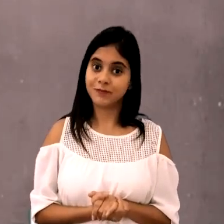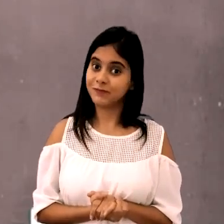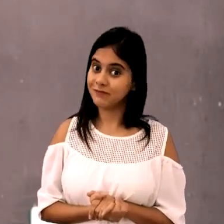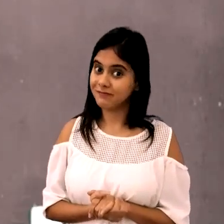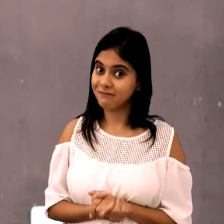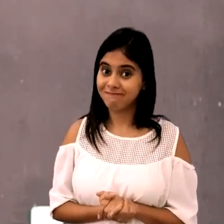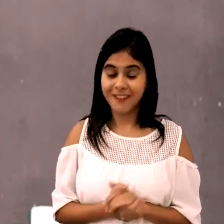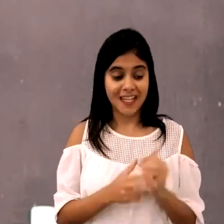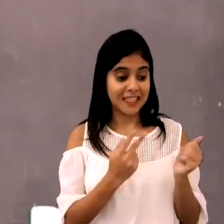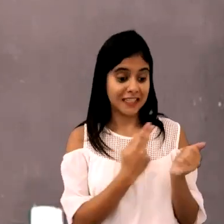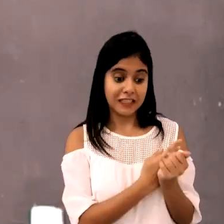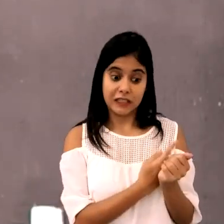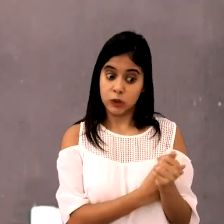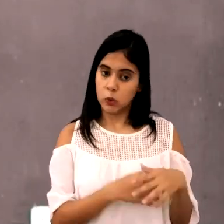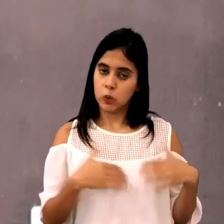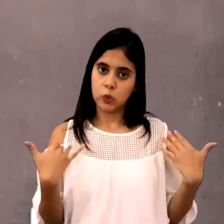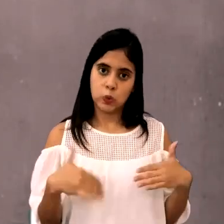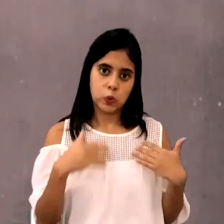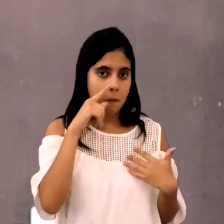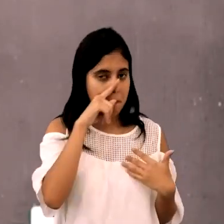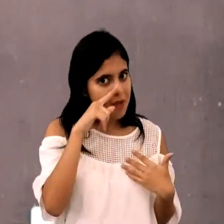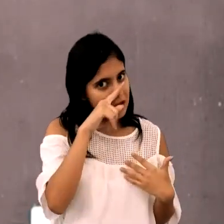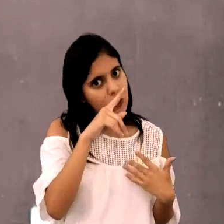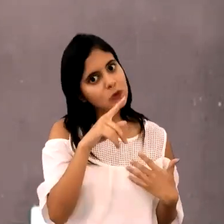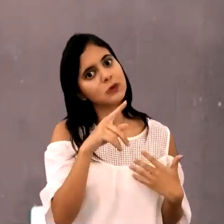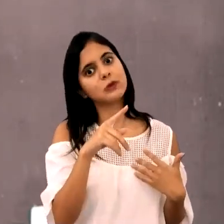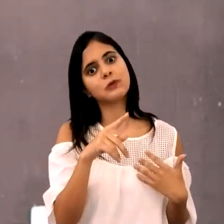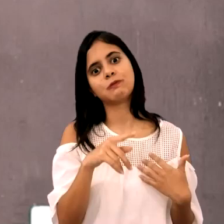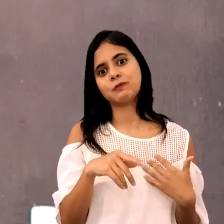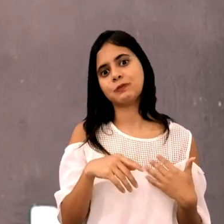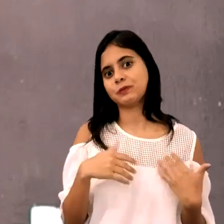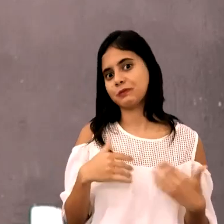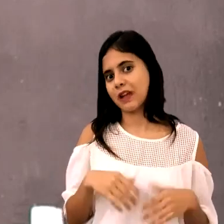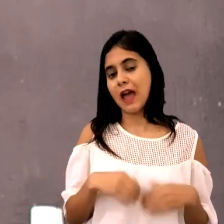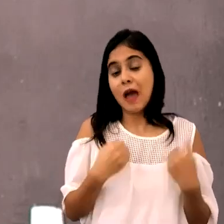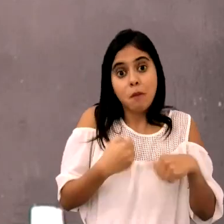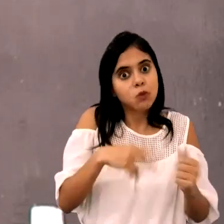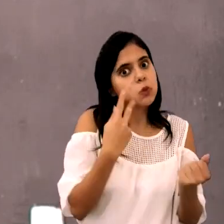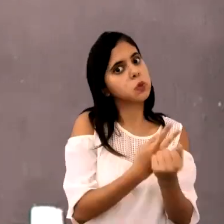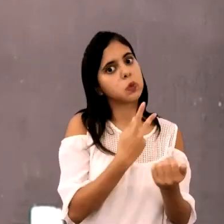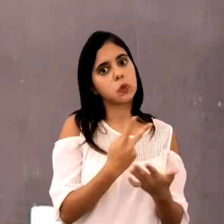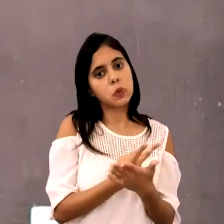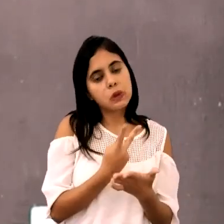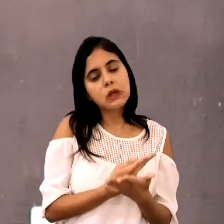Gente, esse plano não está me cheirando bem. Esse plano pode dar errado.